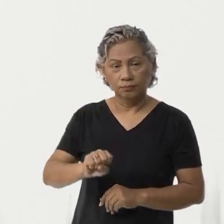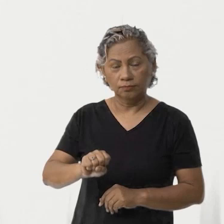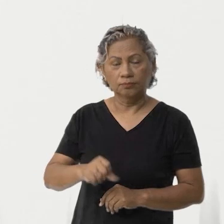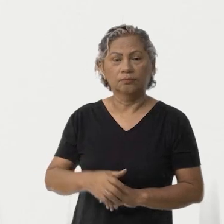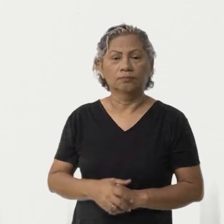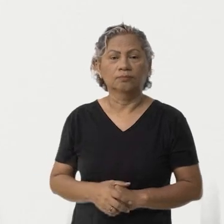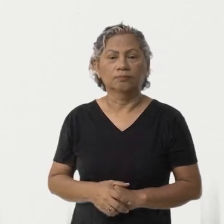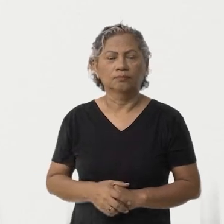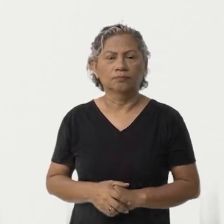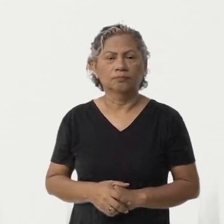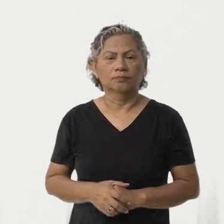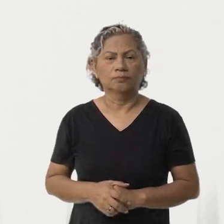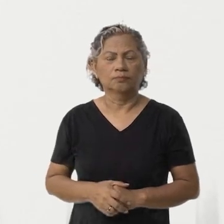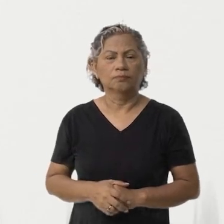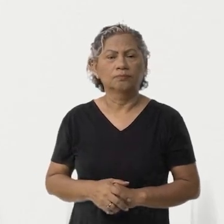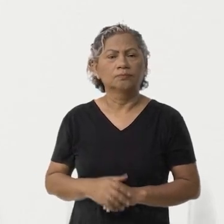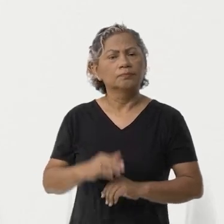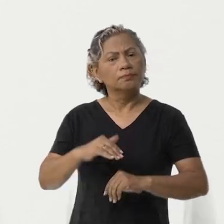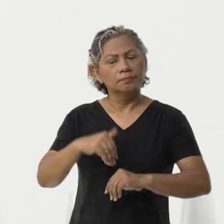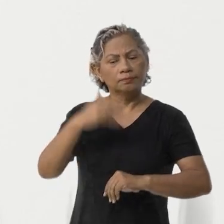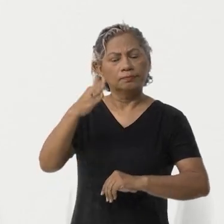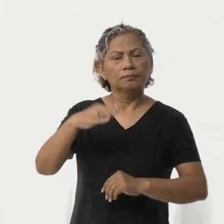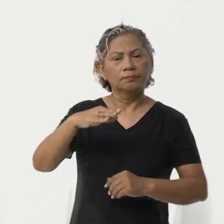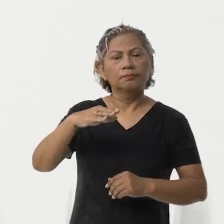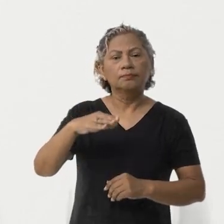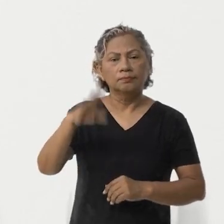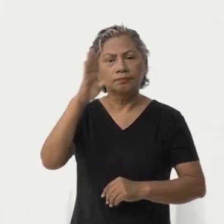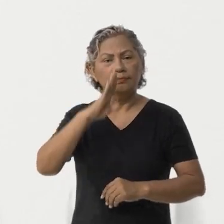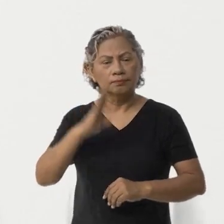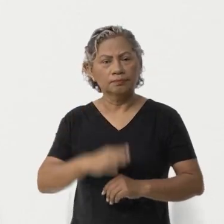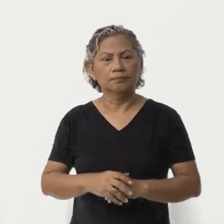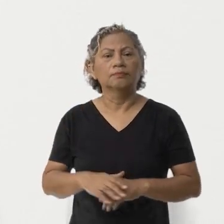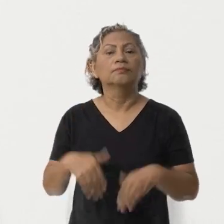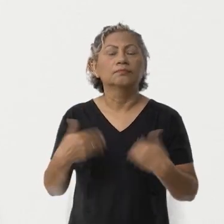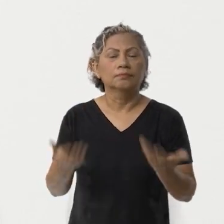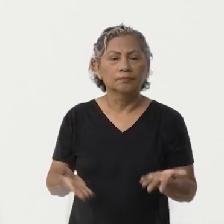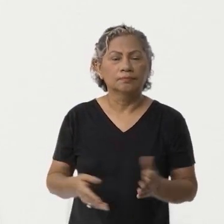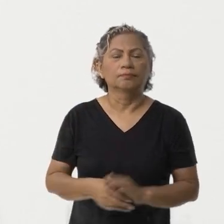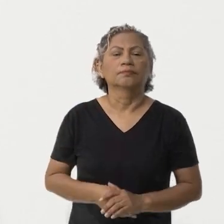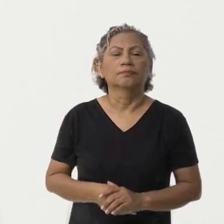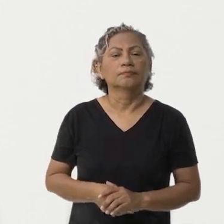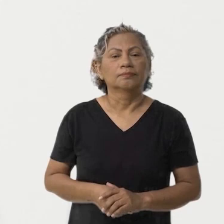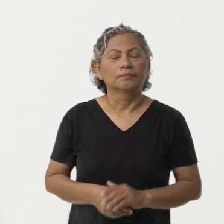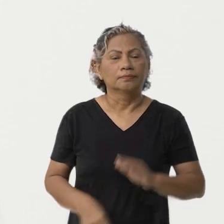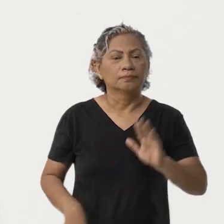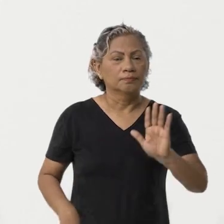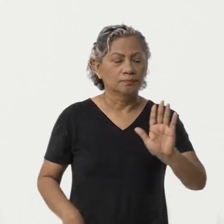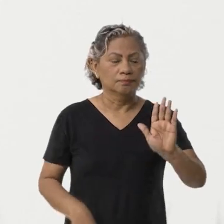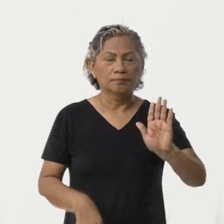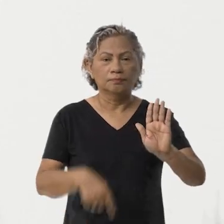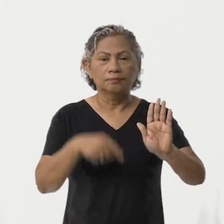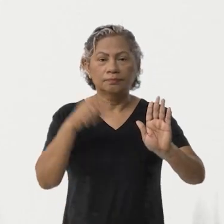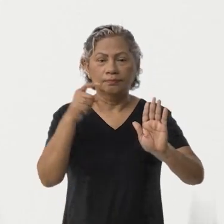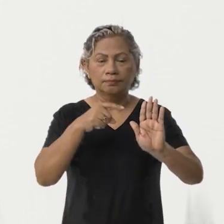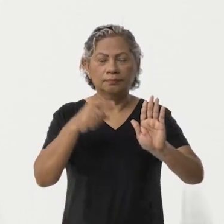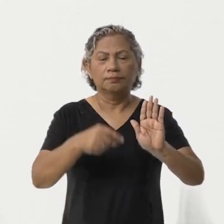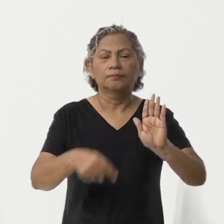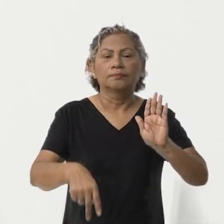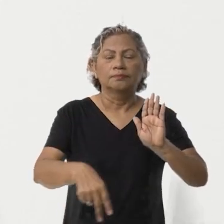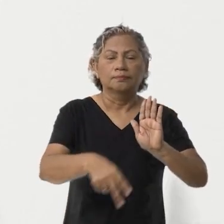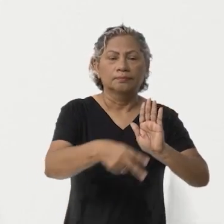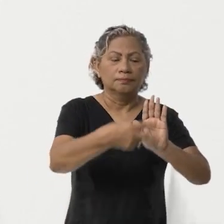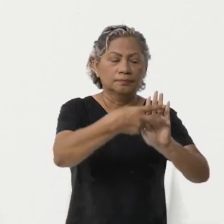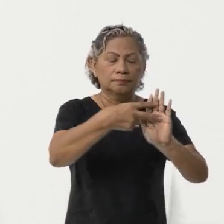sul. Qual é o trópico acima do Brasil? É esse daqui, ó, é o Trópico de Câncer. Qual